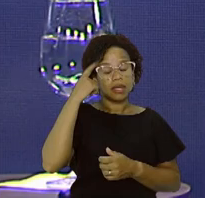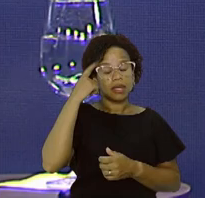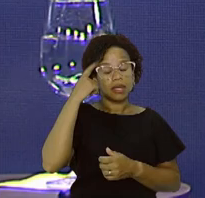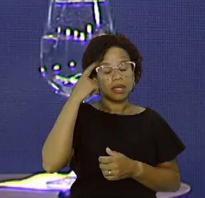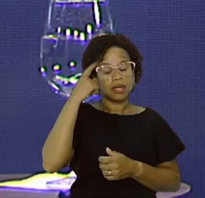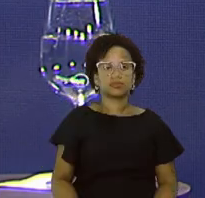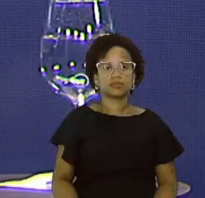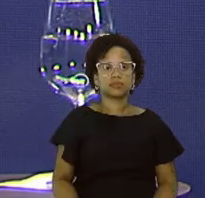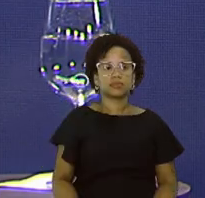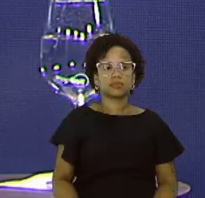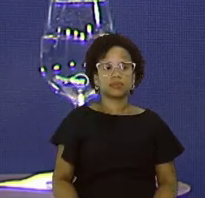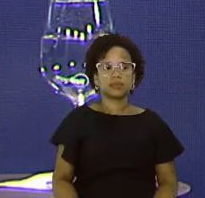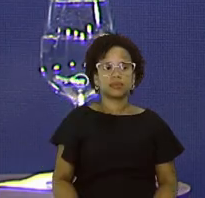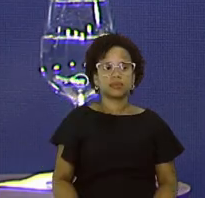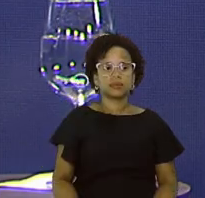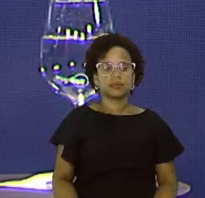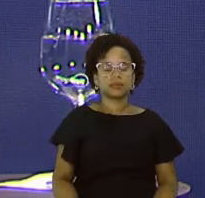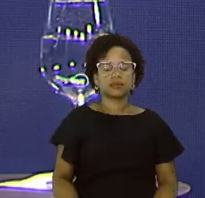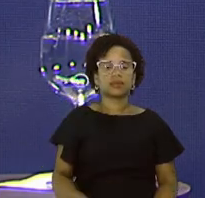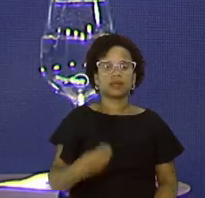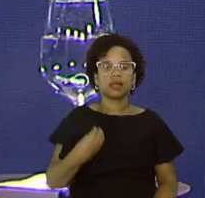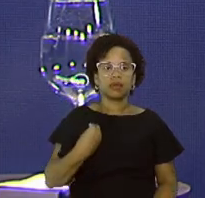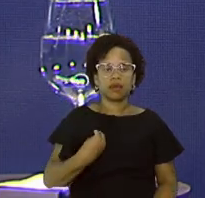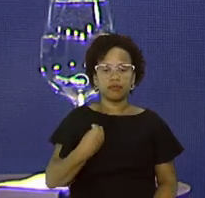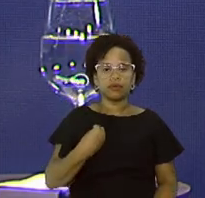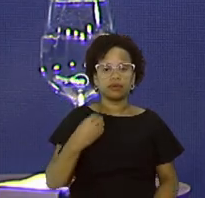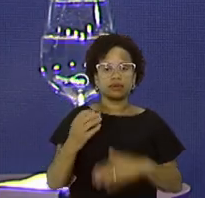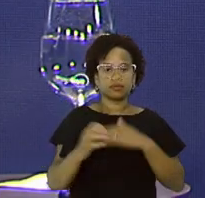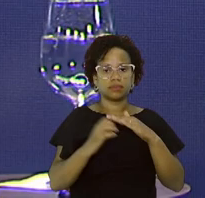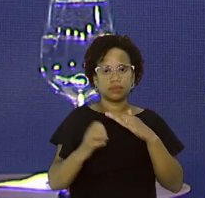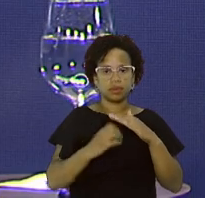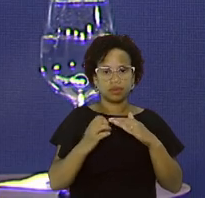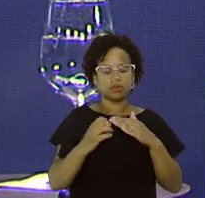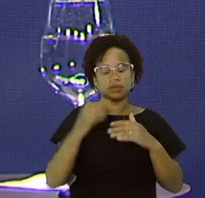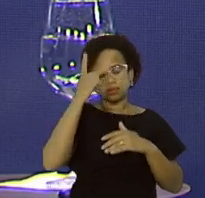na vida das empresas e dos indivíduos né exatamente